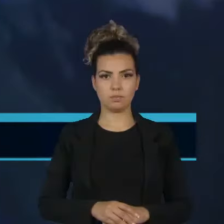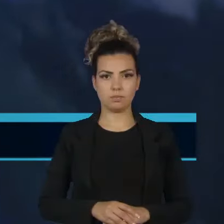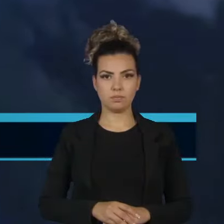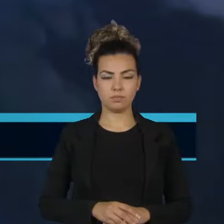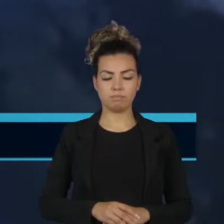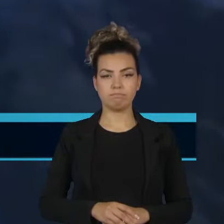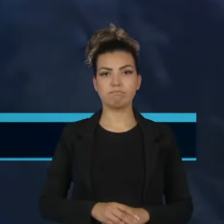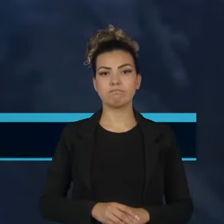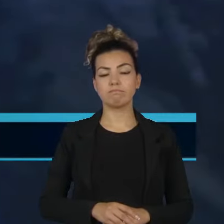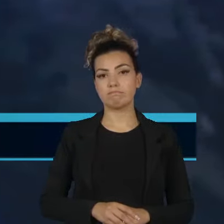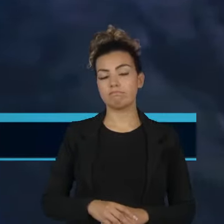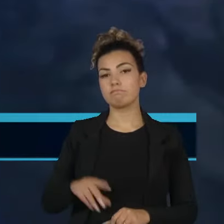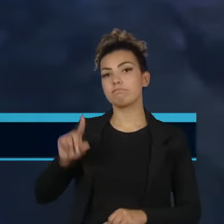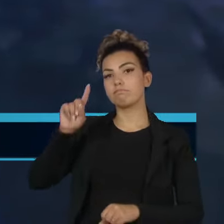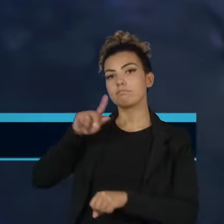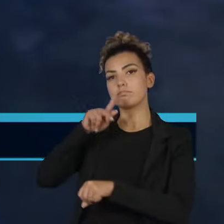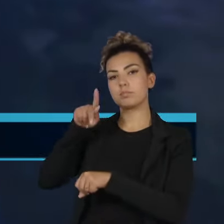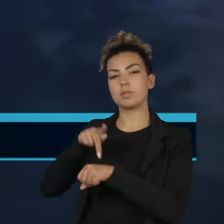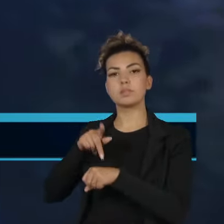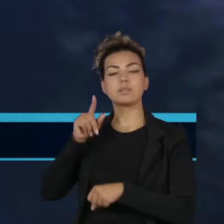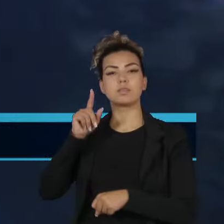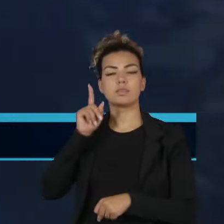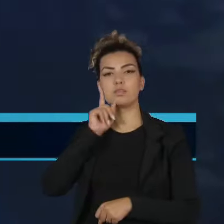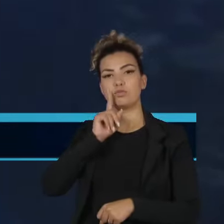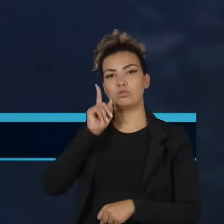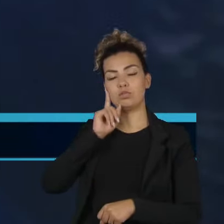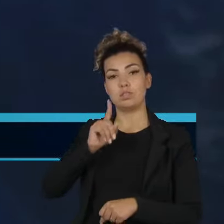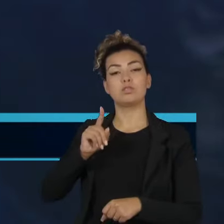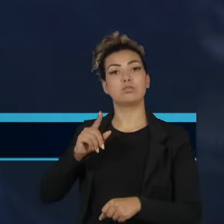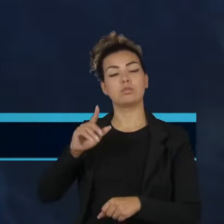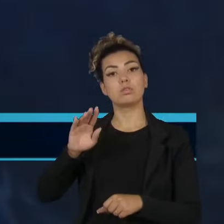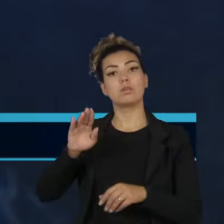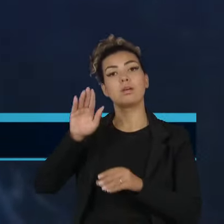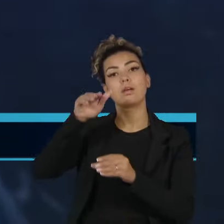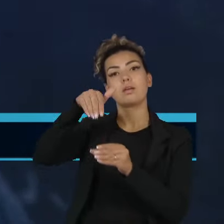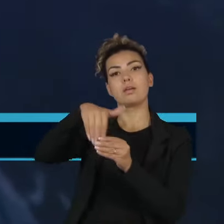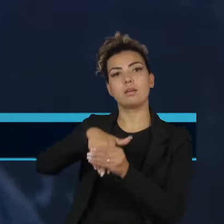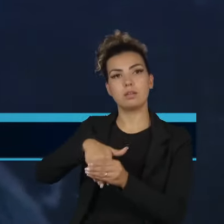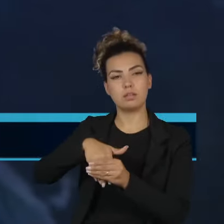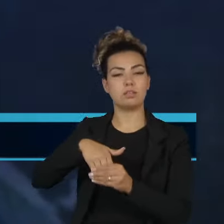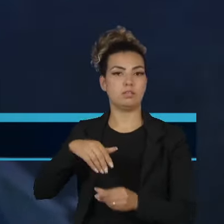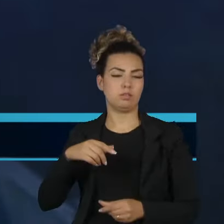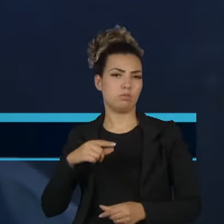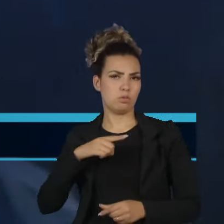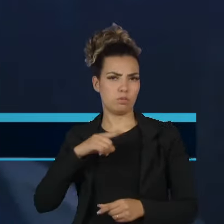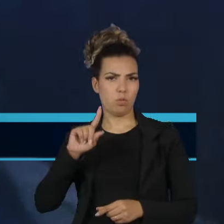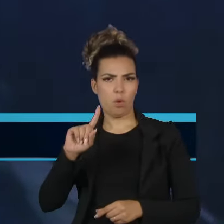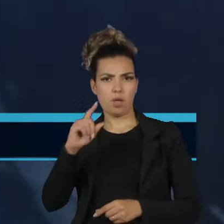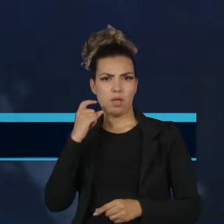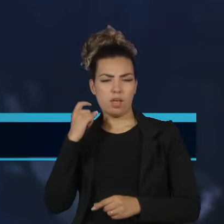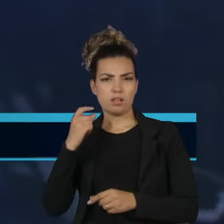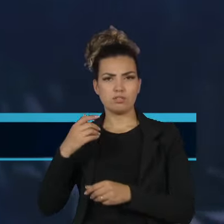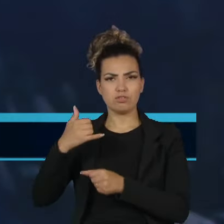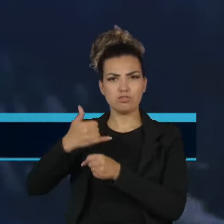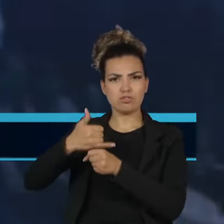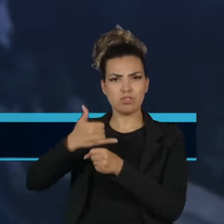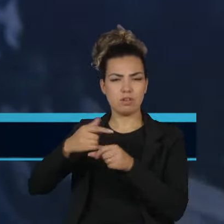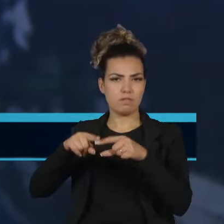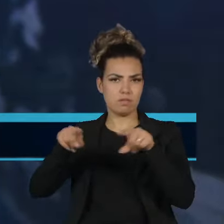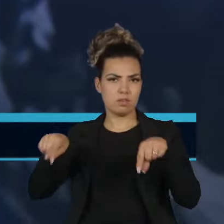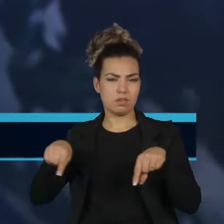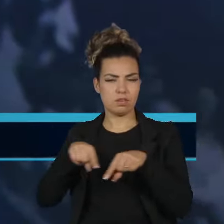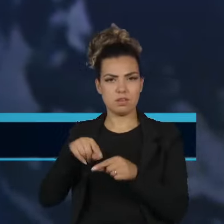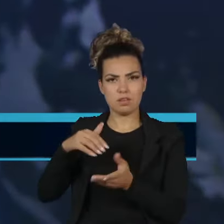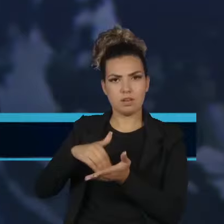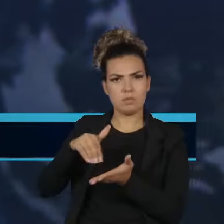eleições nos Estados Unidos o ex-chefe de gabinete do governo de Donald trump John Kelly acusou O ex-presidente de ter simpatias